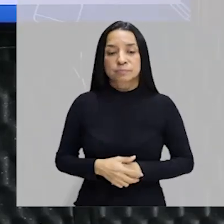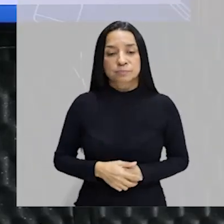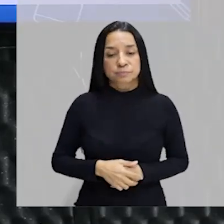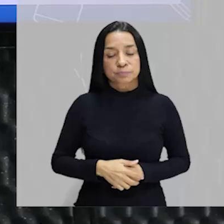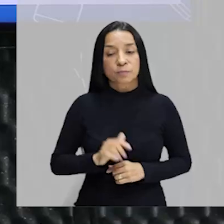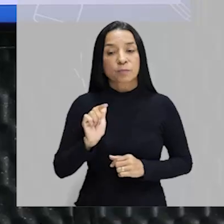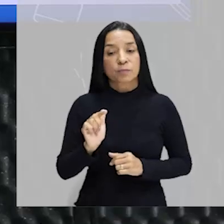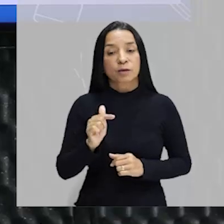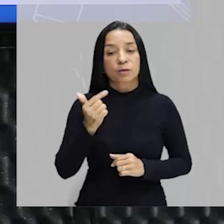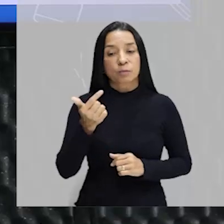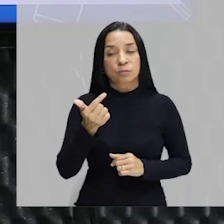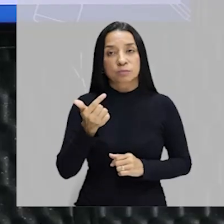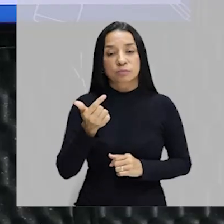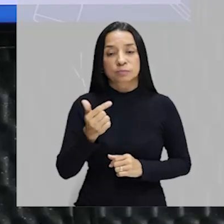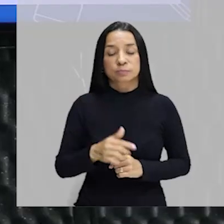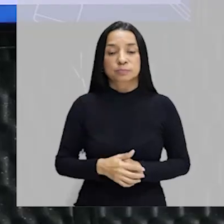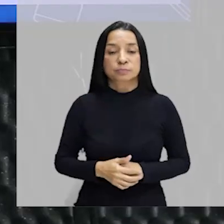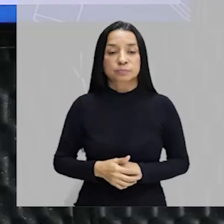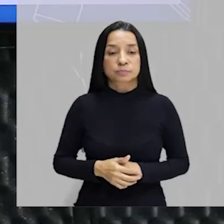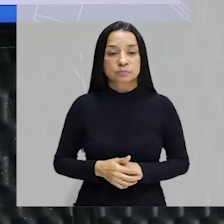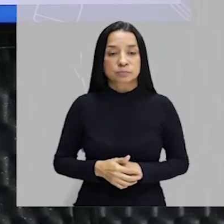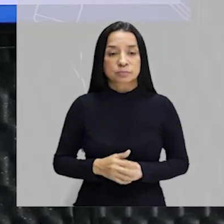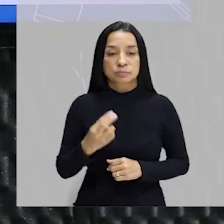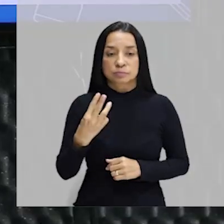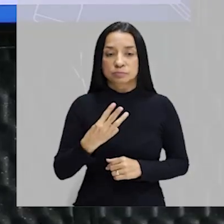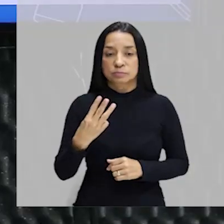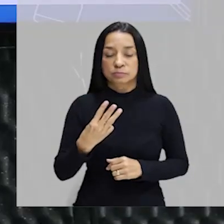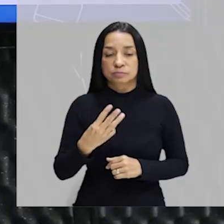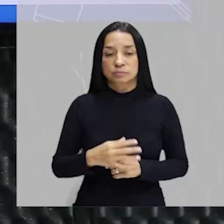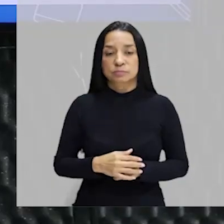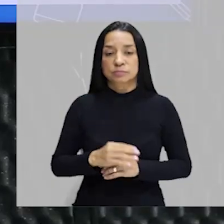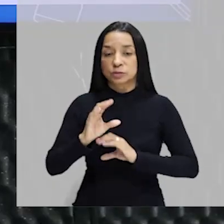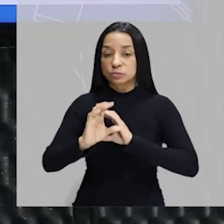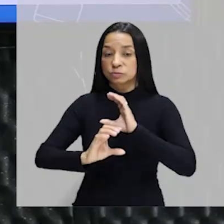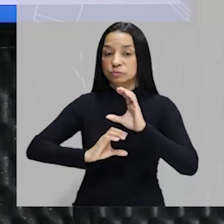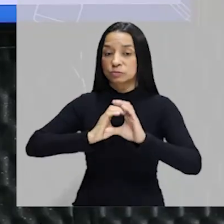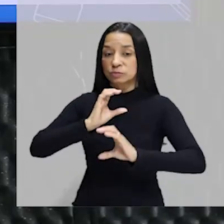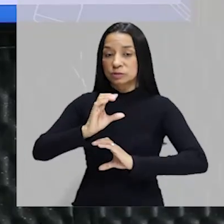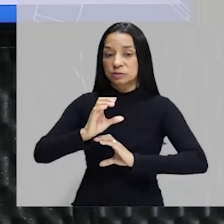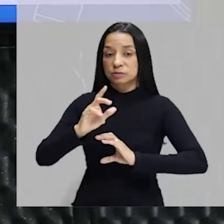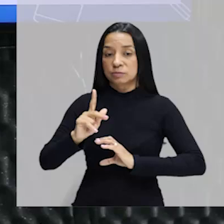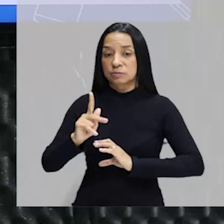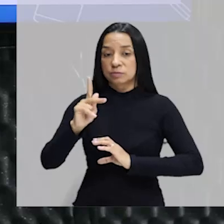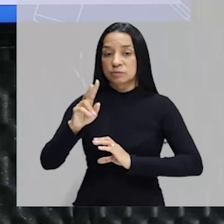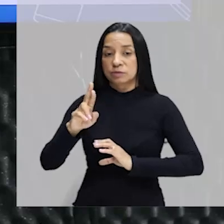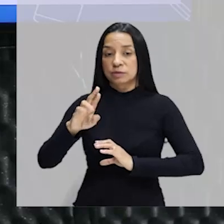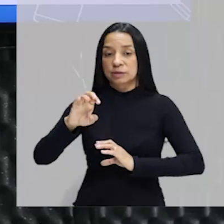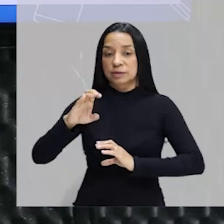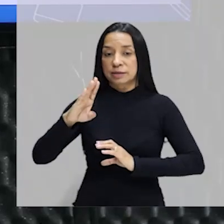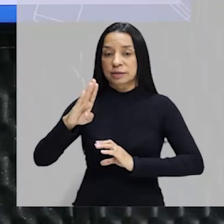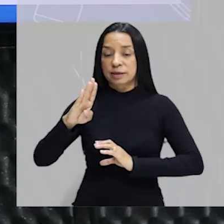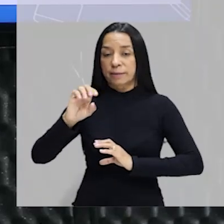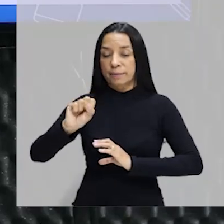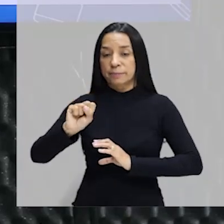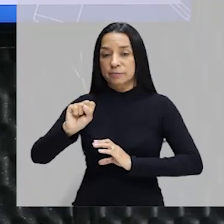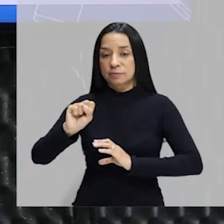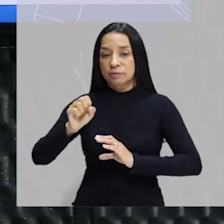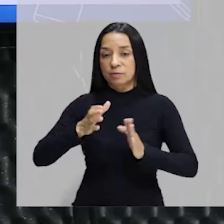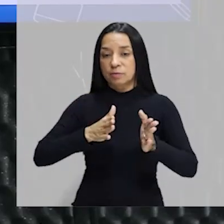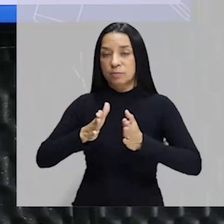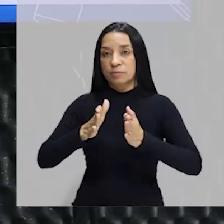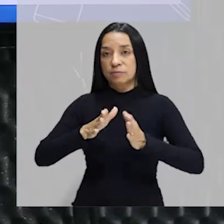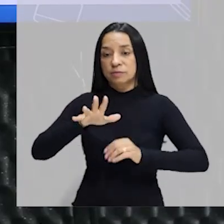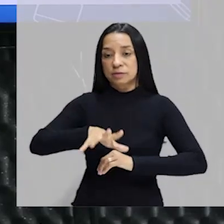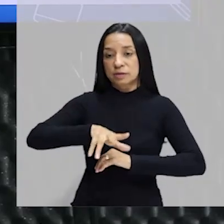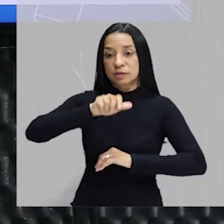as próximas aqui, a terceira afirmativa. O ciclo de Krebs é uma fase aeróbica da respiração celular